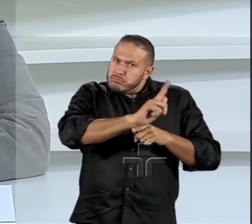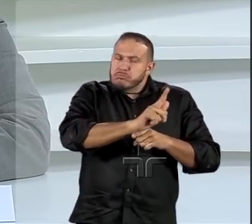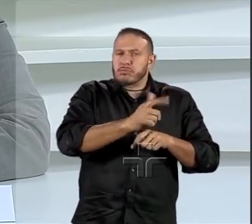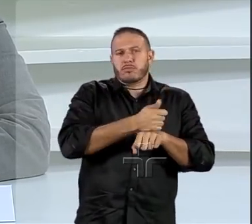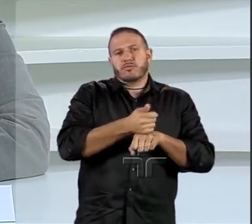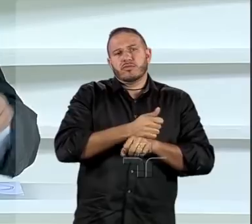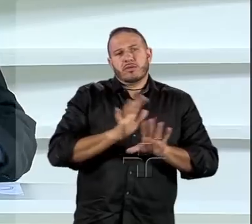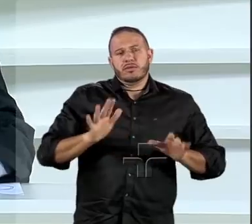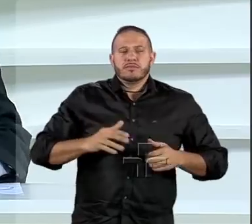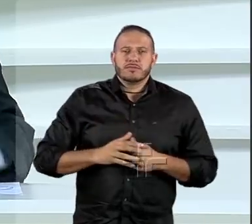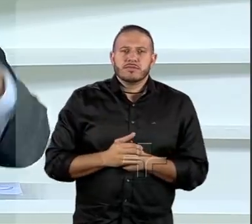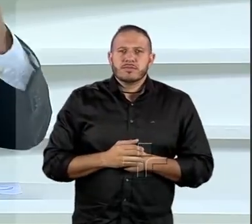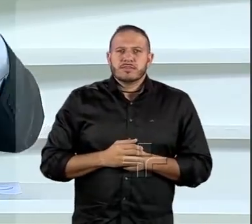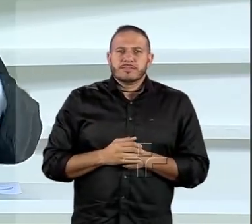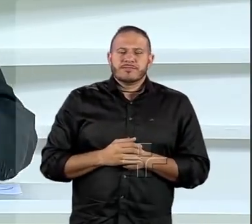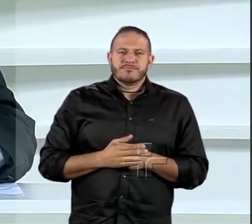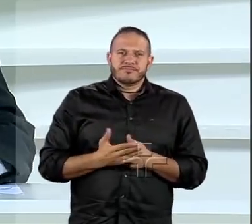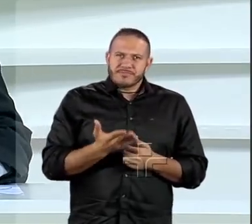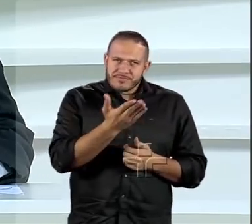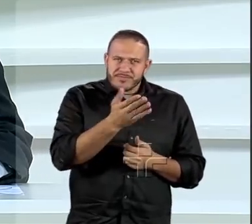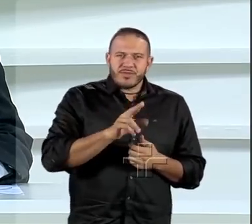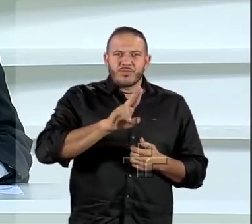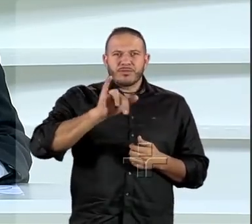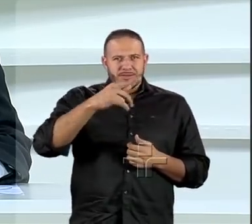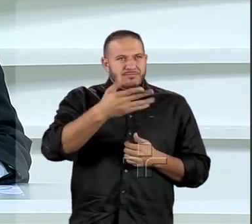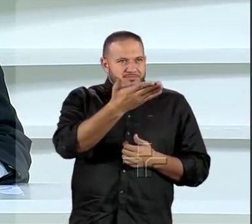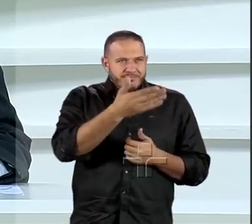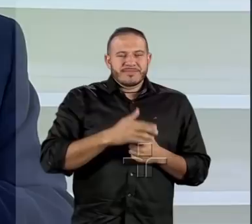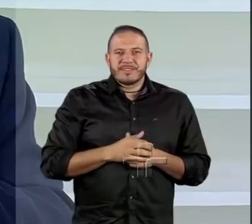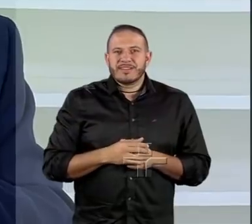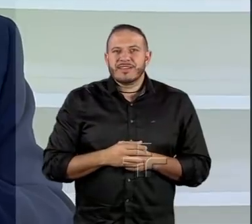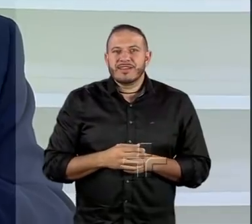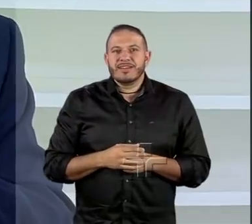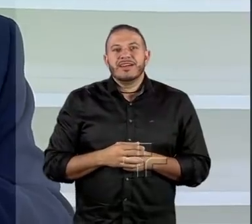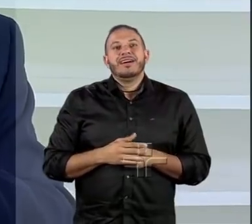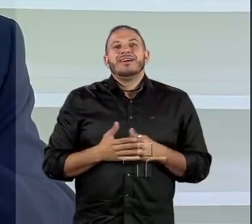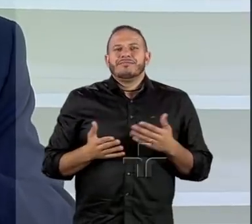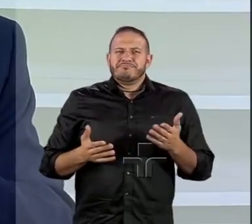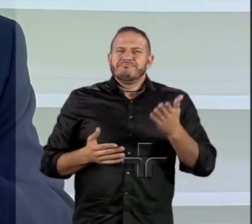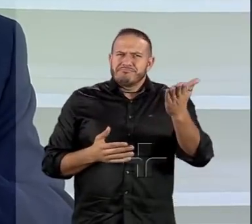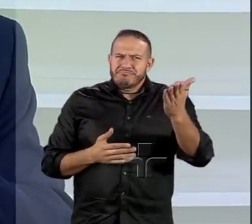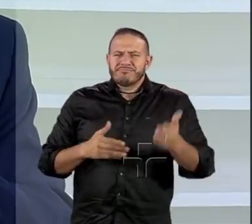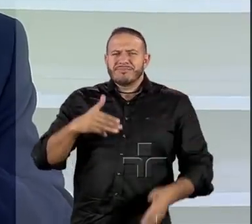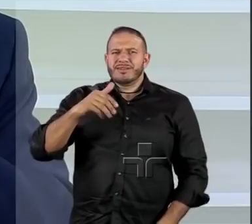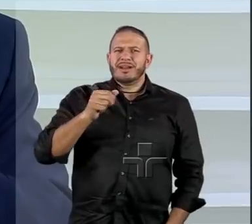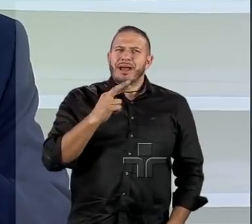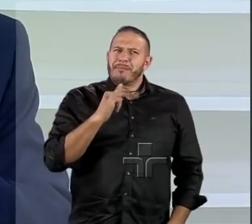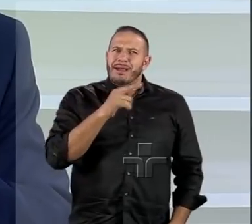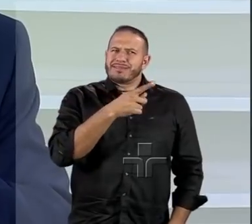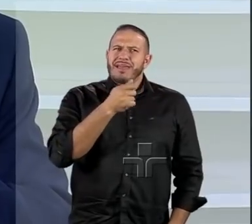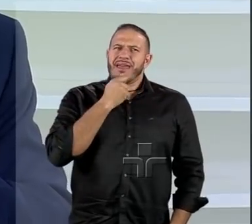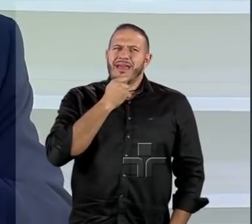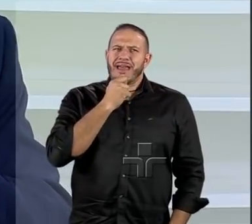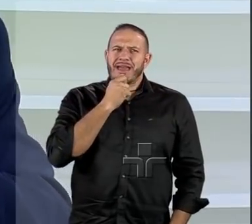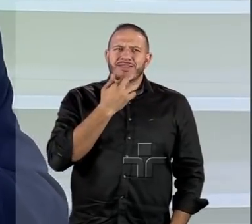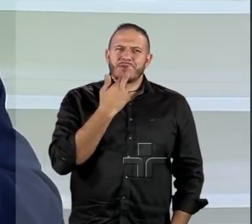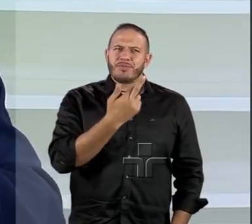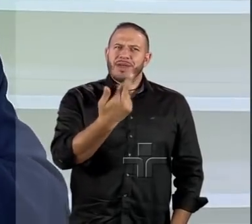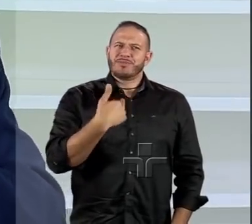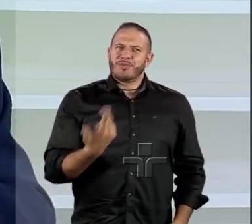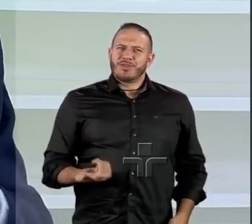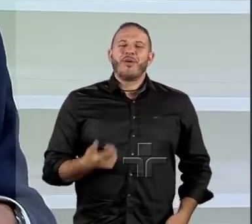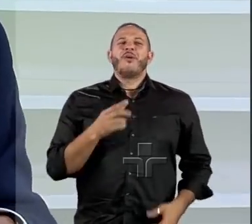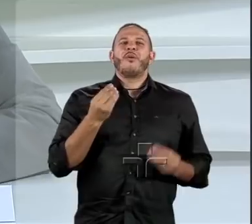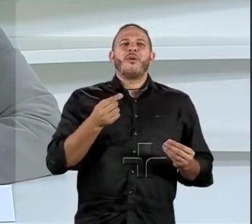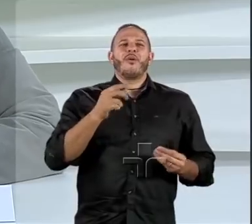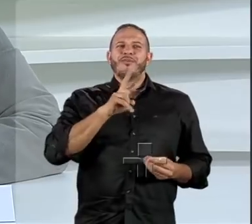profissionais. Wip, em seguida o Marco. A Márcia não respondeu ainda de onde ela vai tirar o dinheiro.